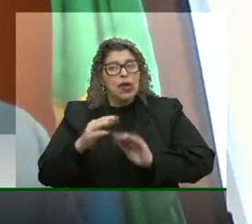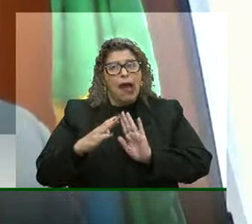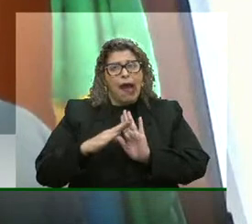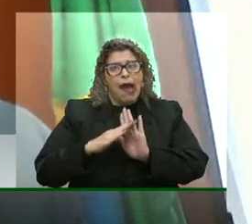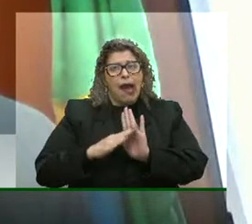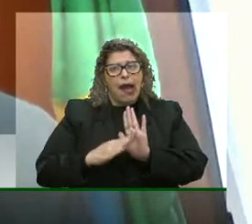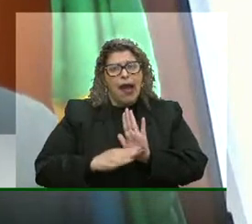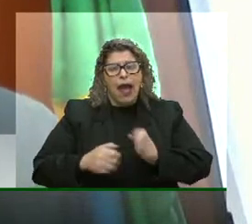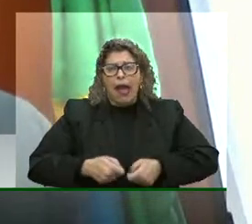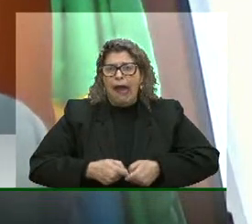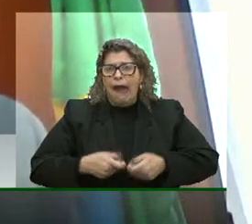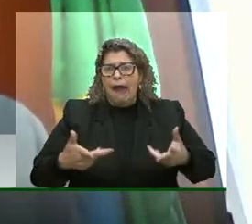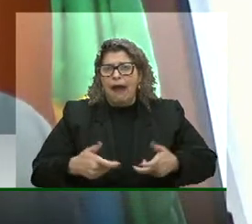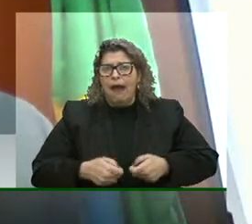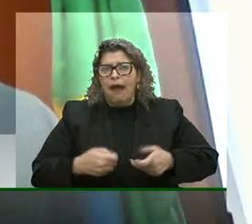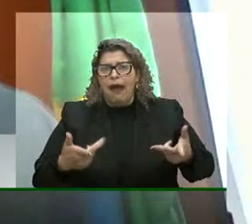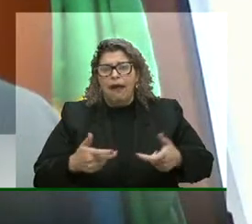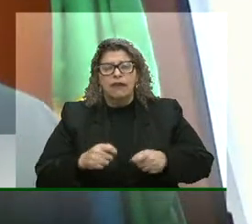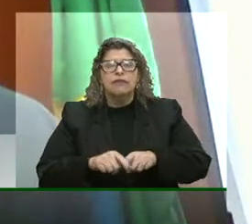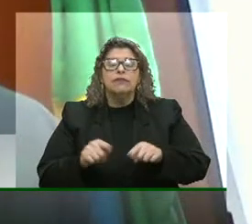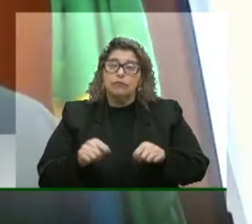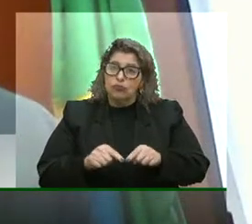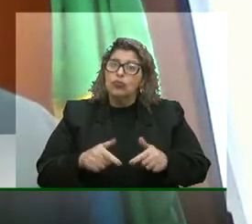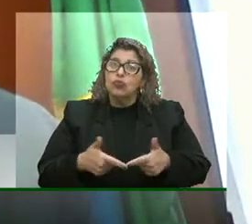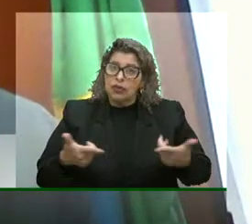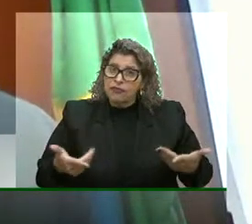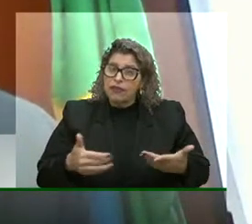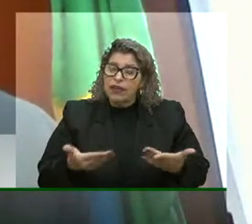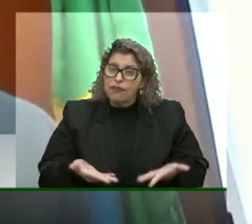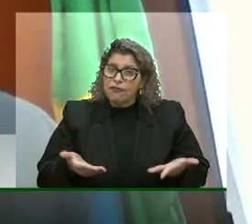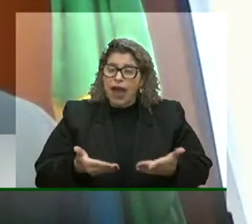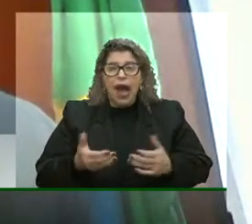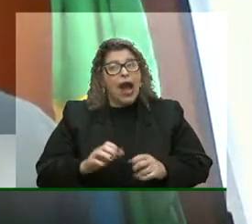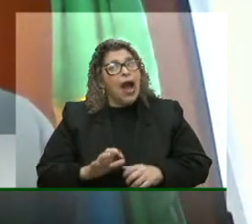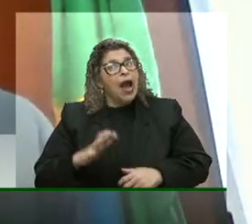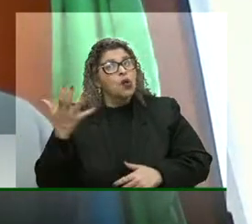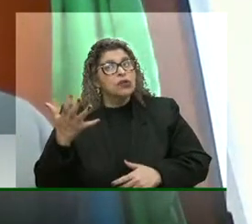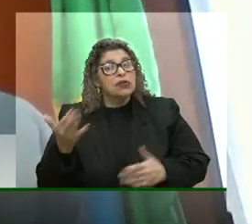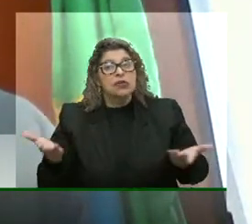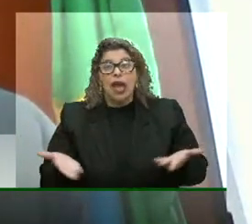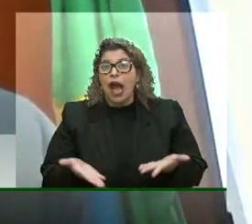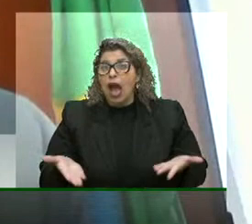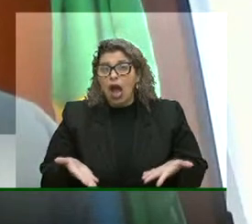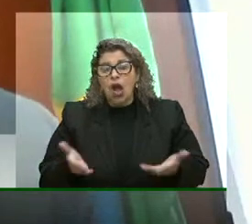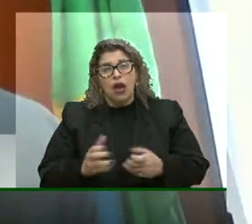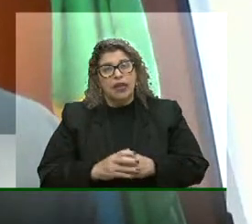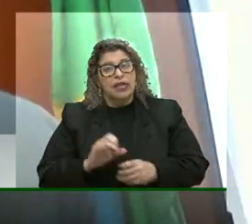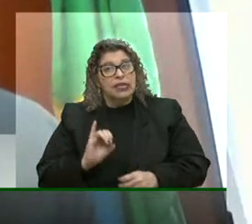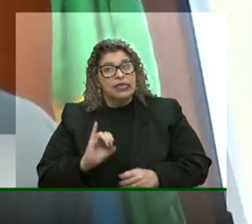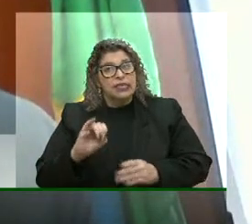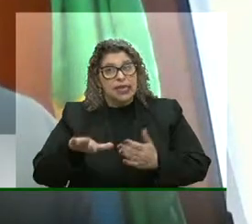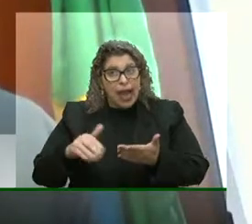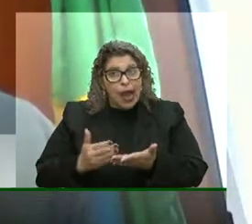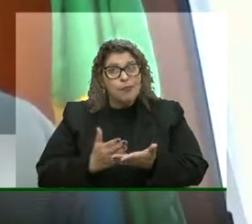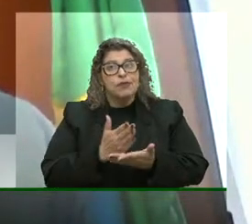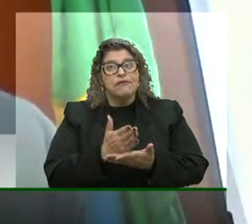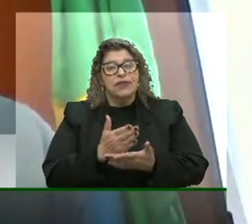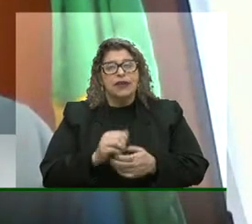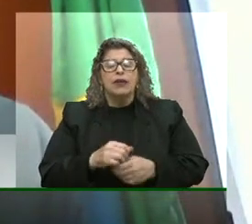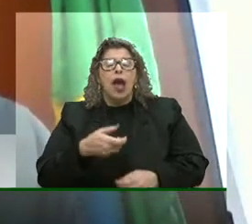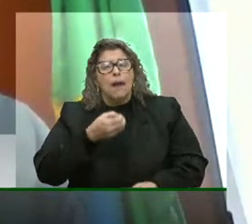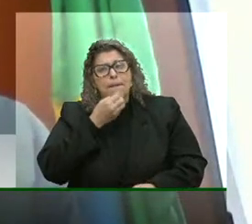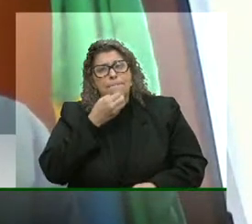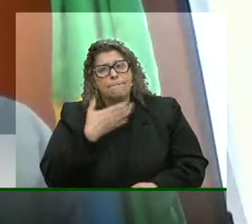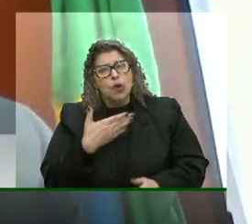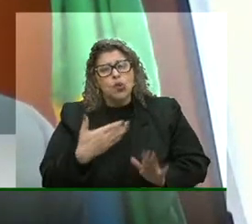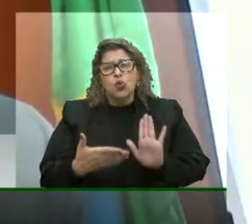aumento de gastos, que é, na prática, o que vai estar acontecendo aqui. O fato é que destarte as óbvias boas intenções